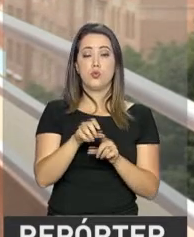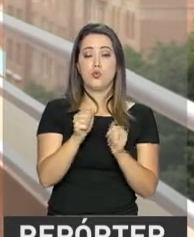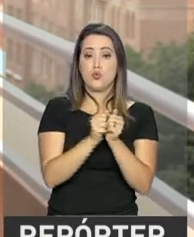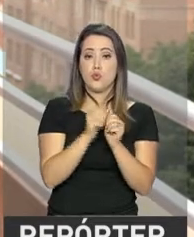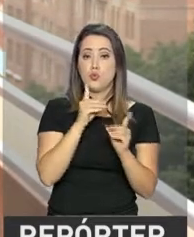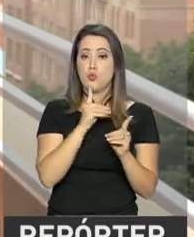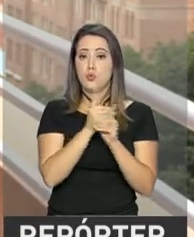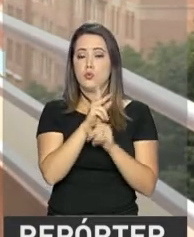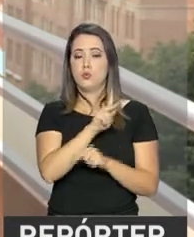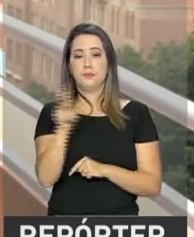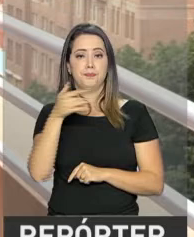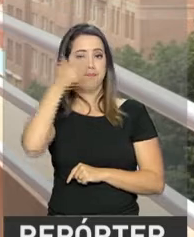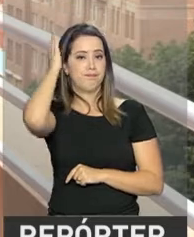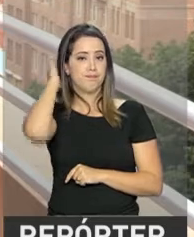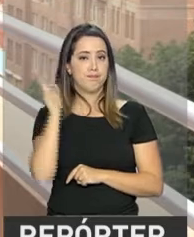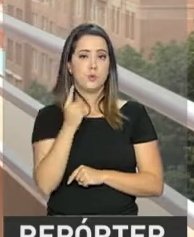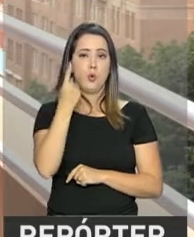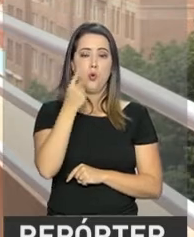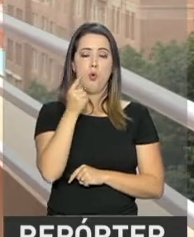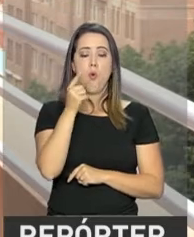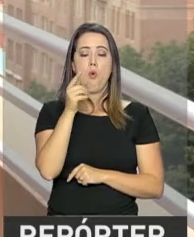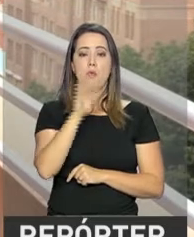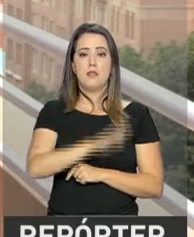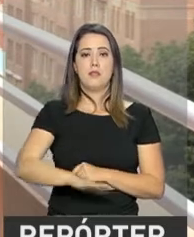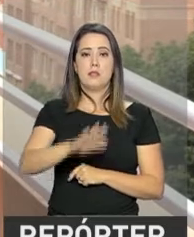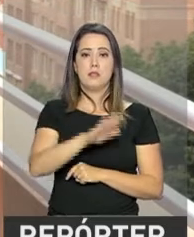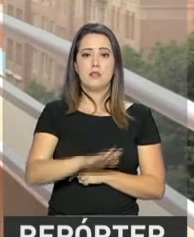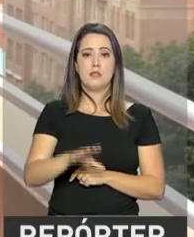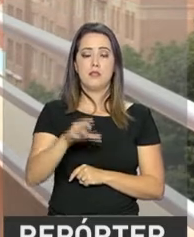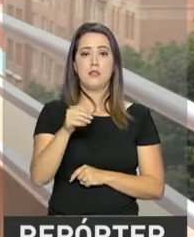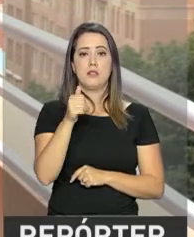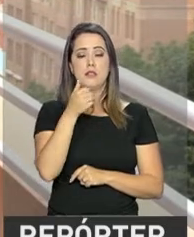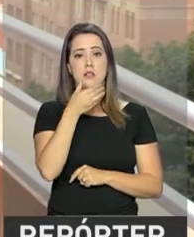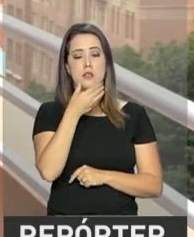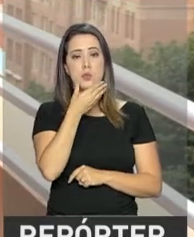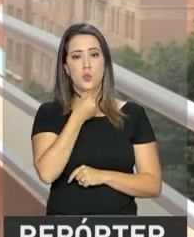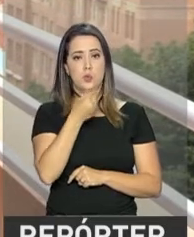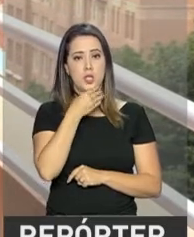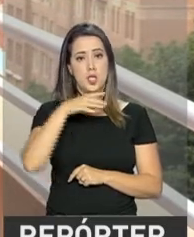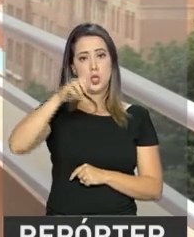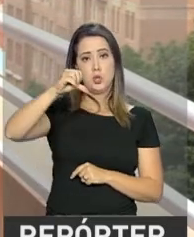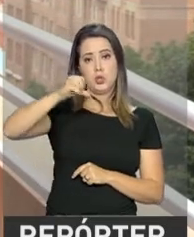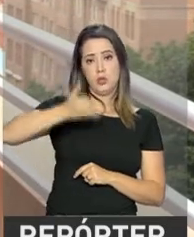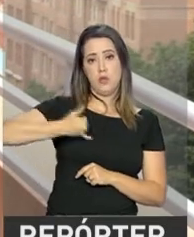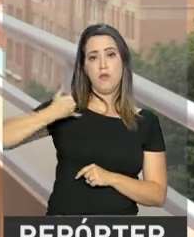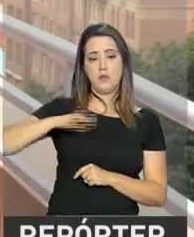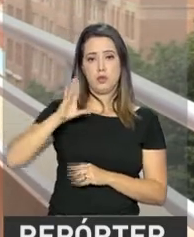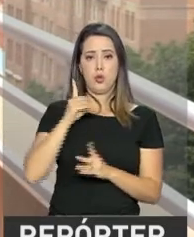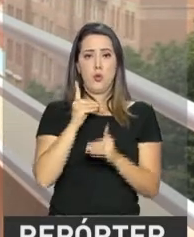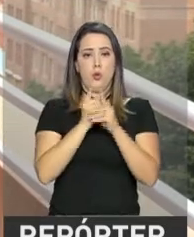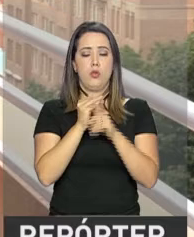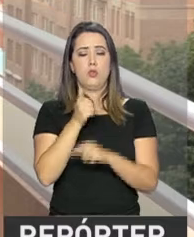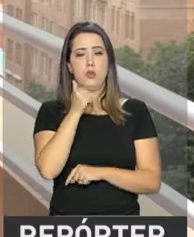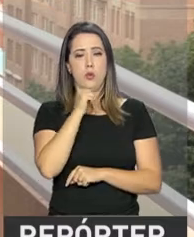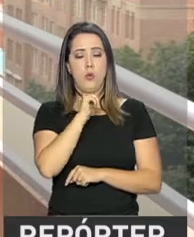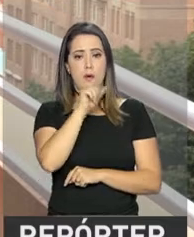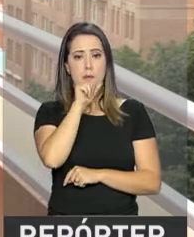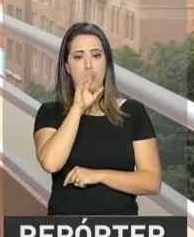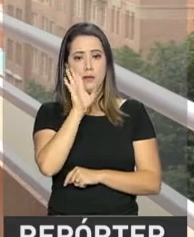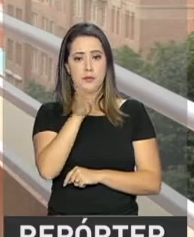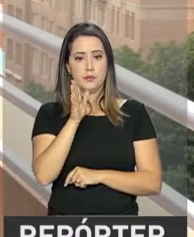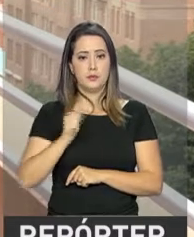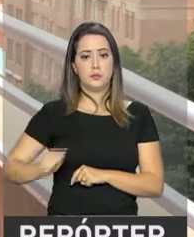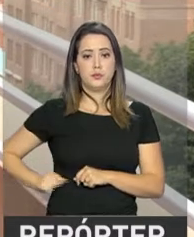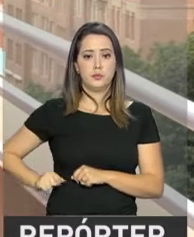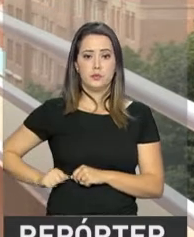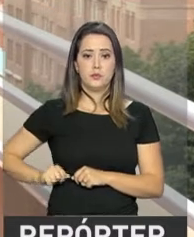Michel Temer. Uma das crianças, um menino de 9 anos, deve se reencontrar com a mãe em breve, segundo o cônsul-geral adjunto do